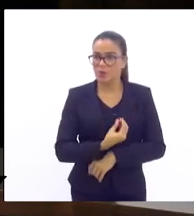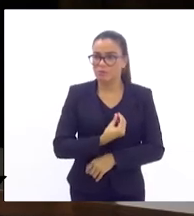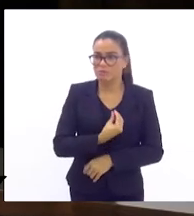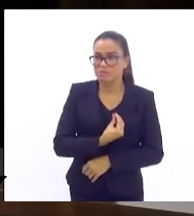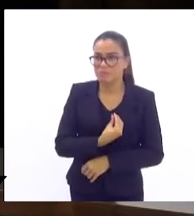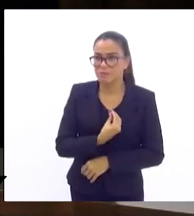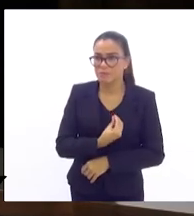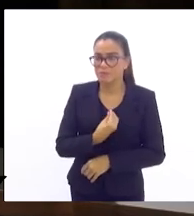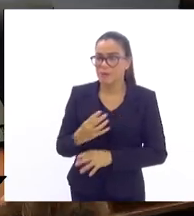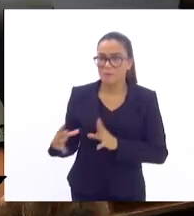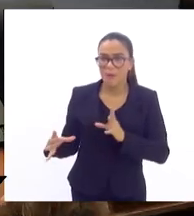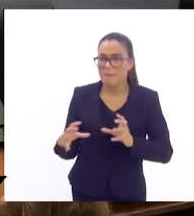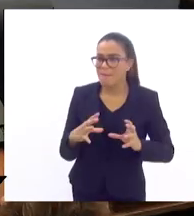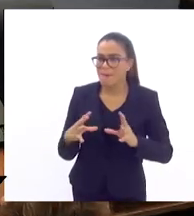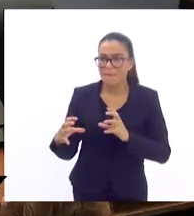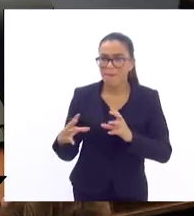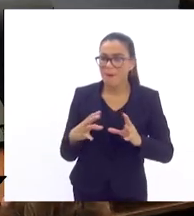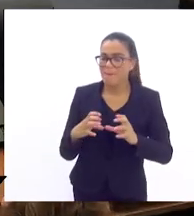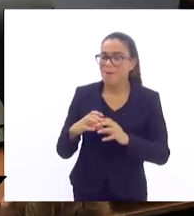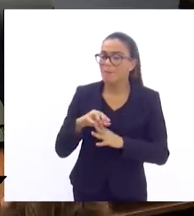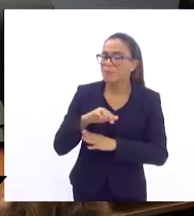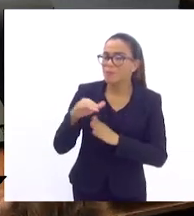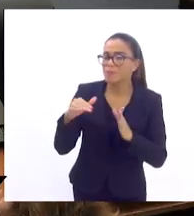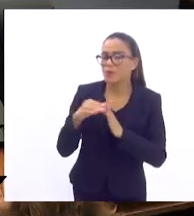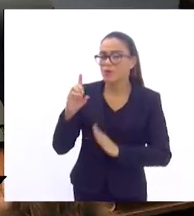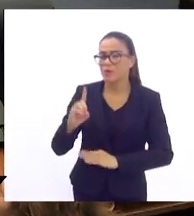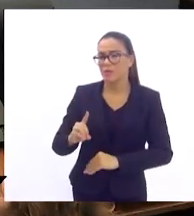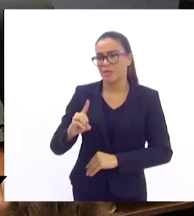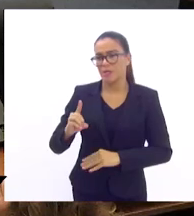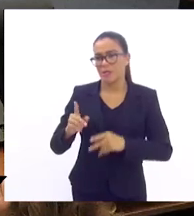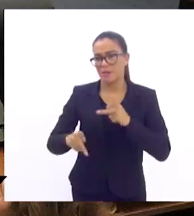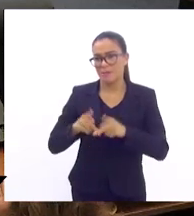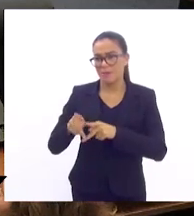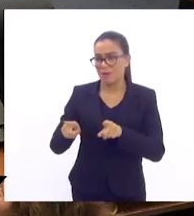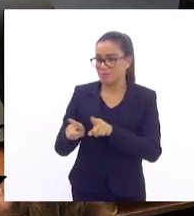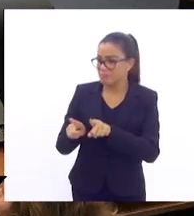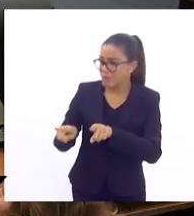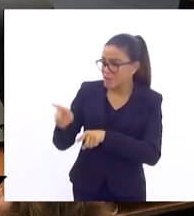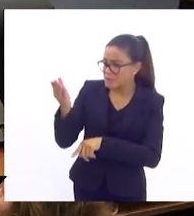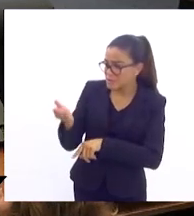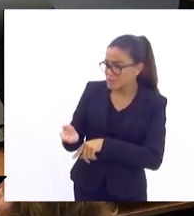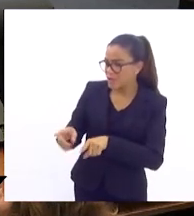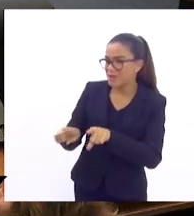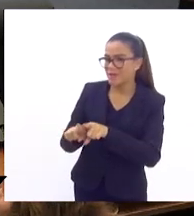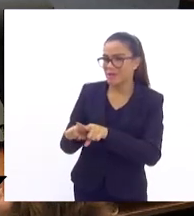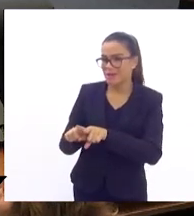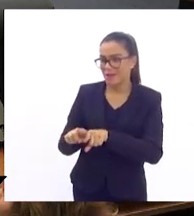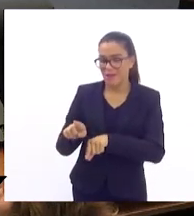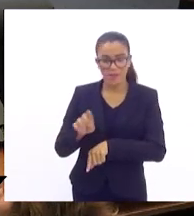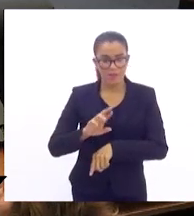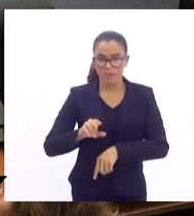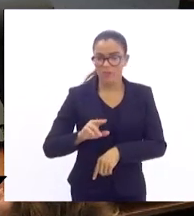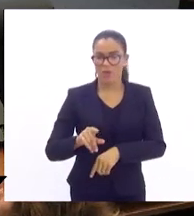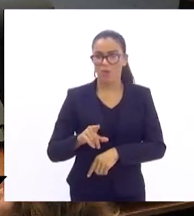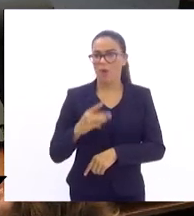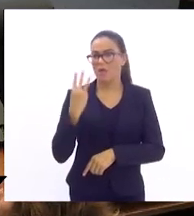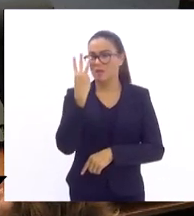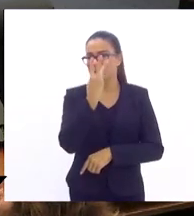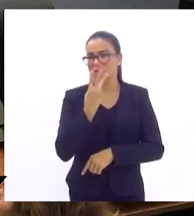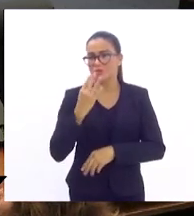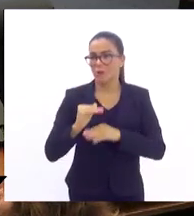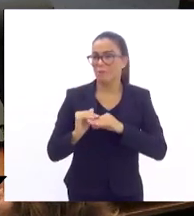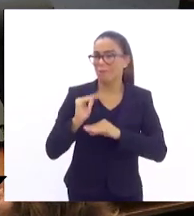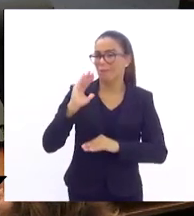para brigar por todos os direitos da população, inclusive o da senhora também. Então, ninguém está aqui por mais de 3 horas